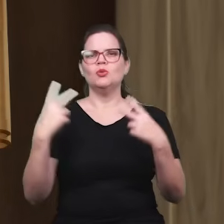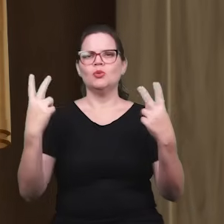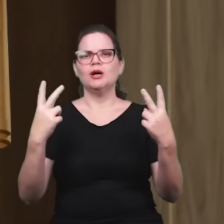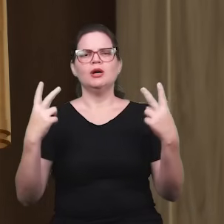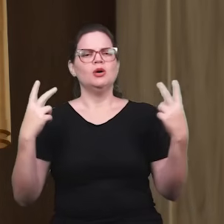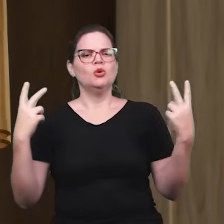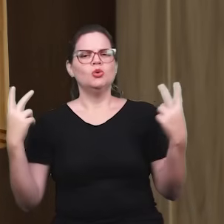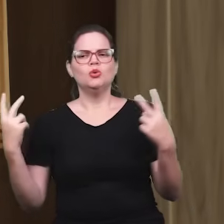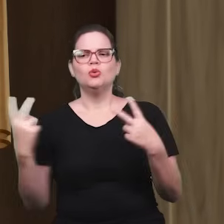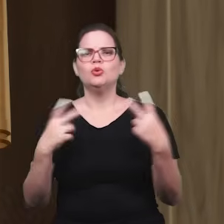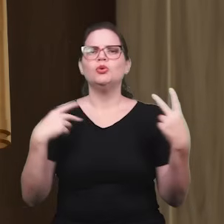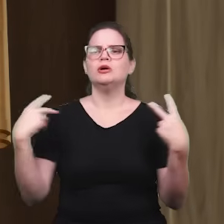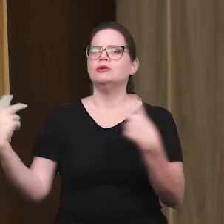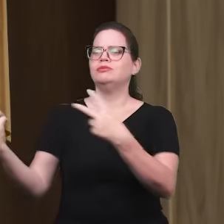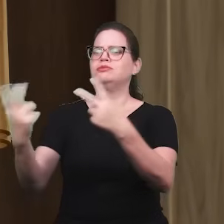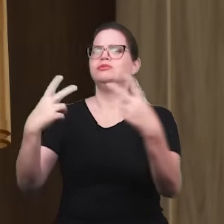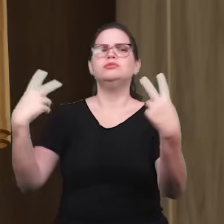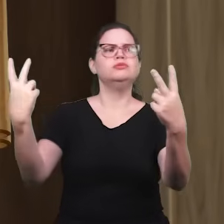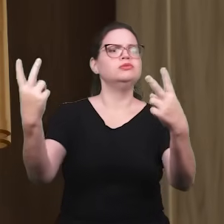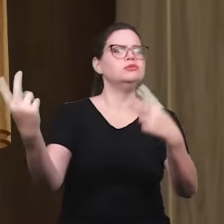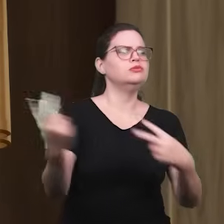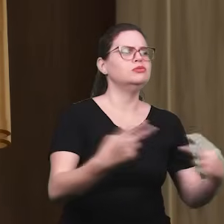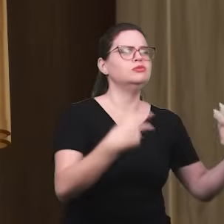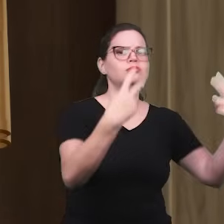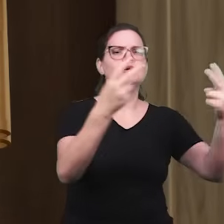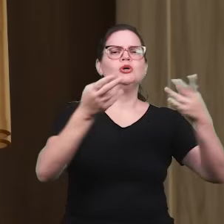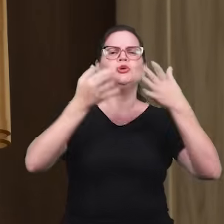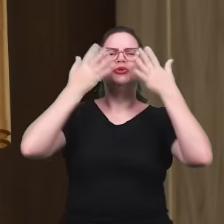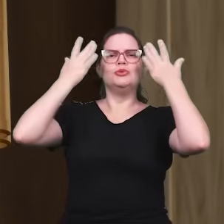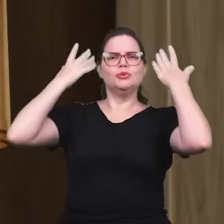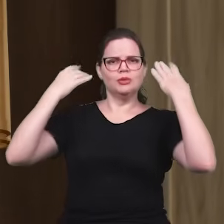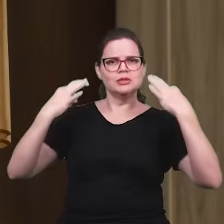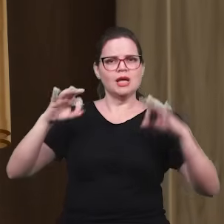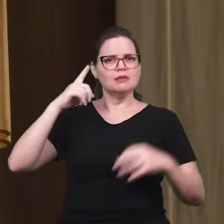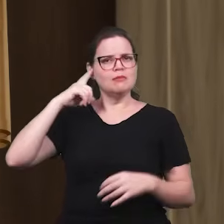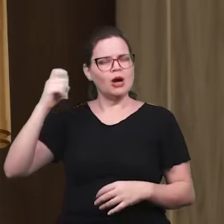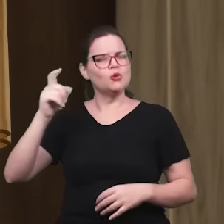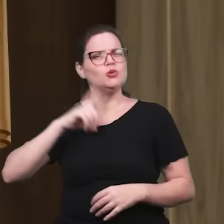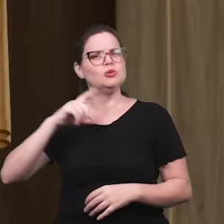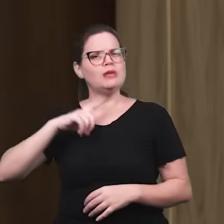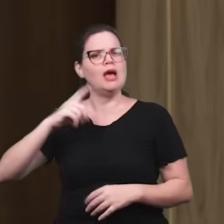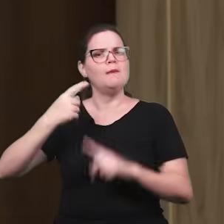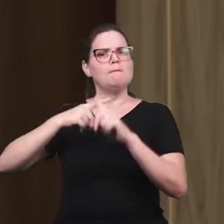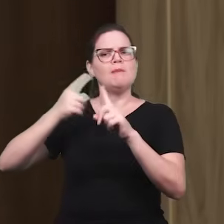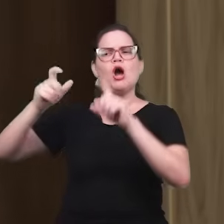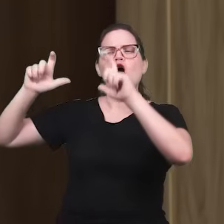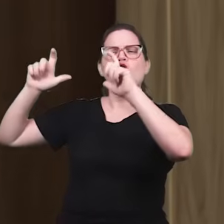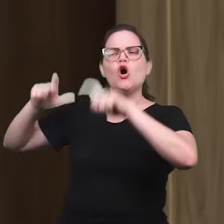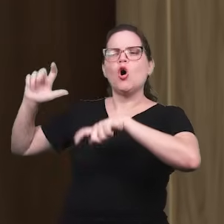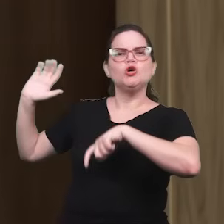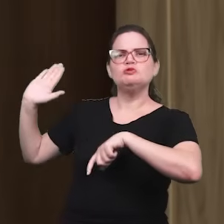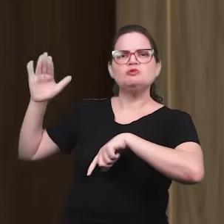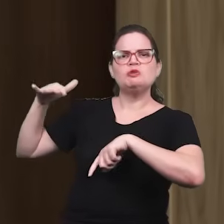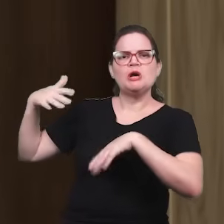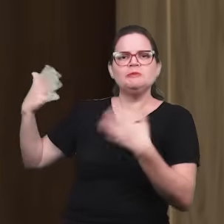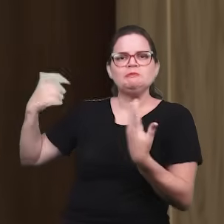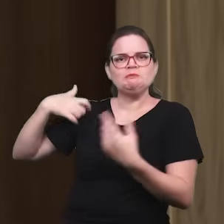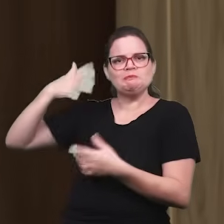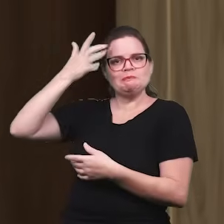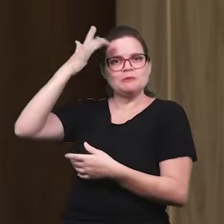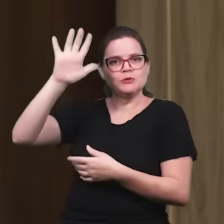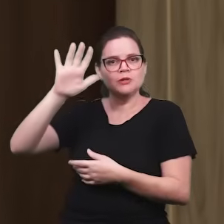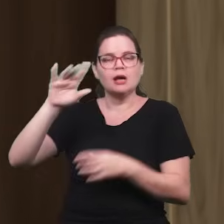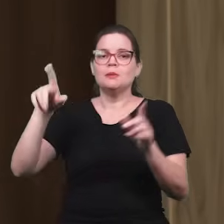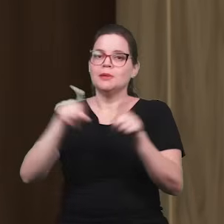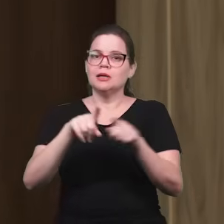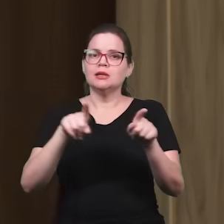onde vem, nem para onde vai. Assim é todo aquele que é nascido do Espírito. Então, o Senhor